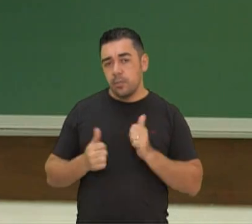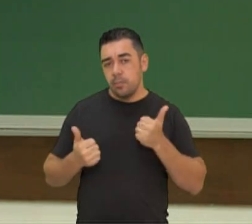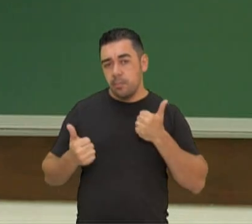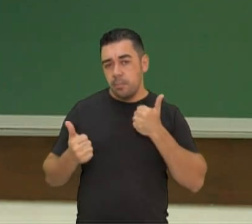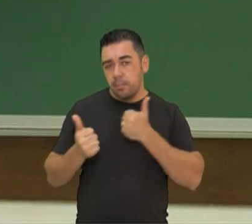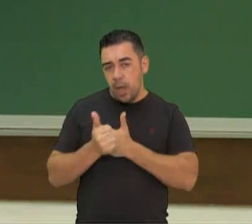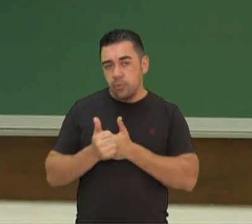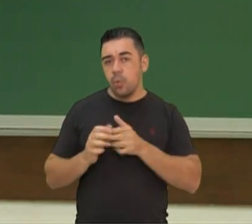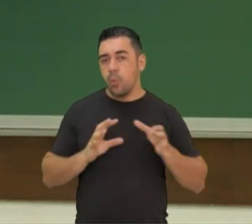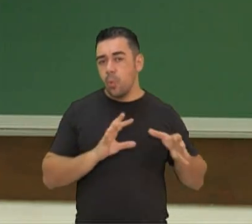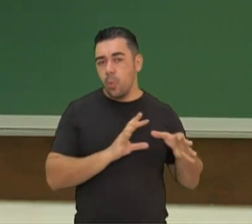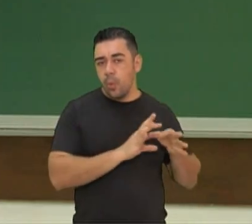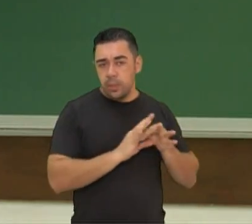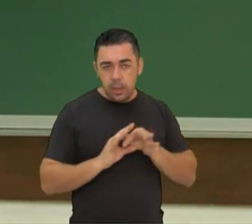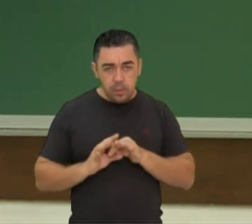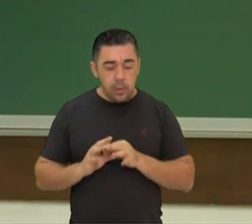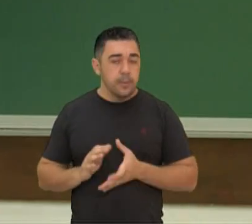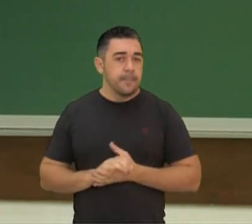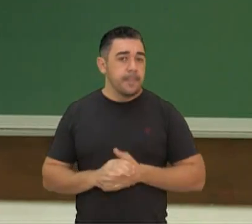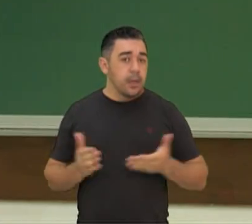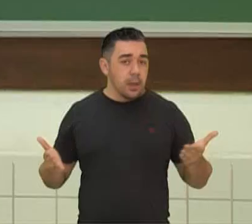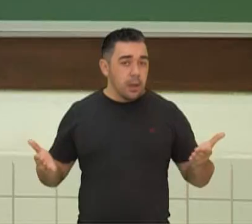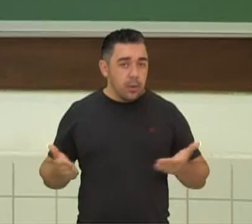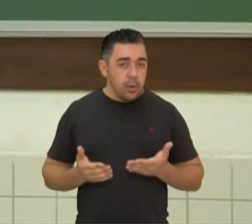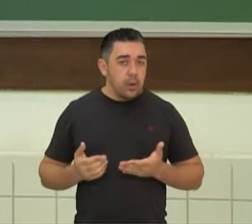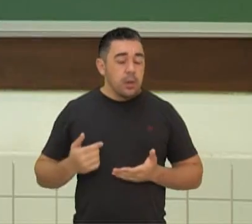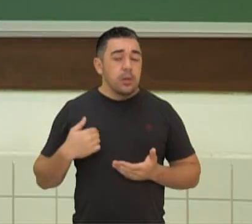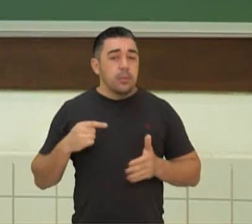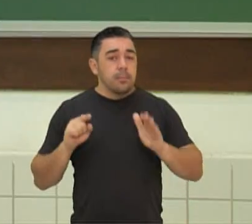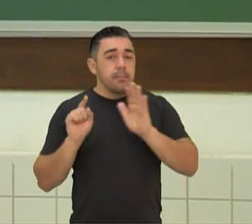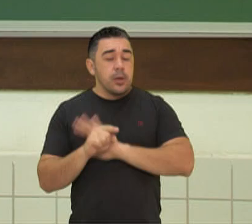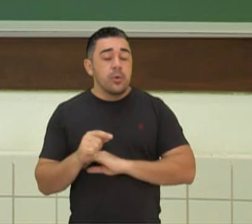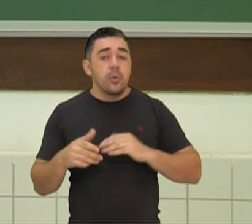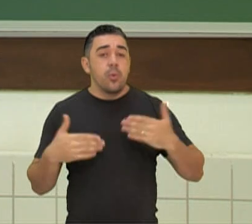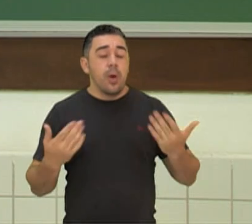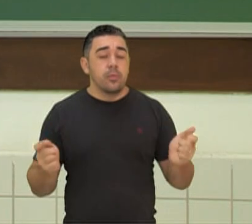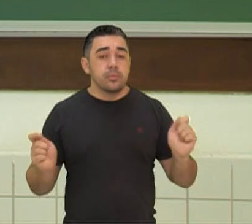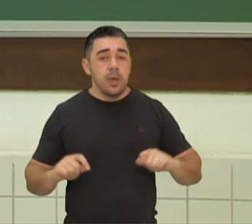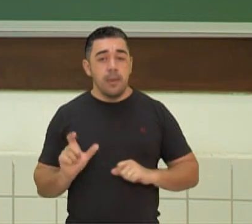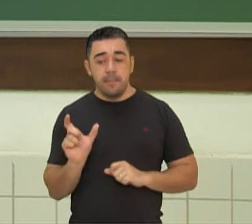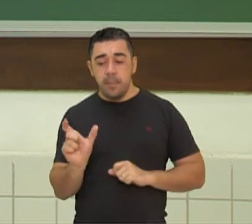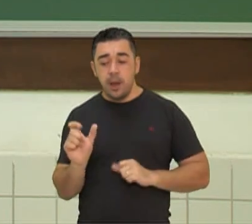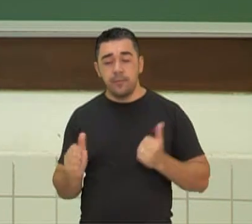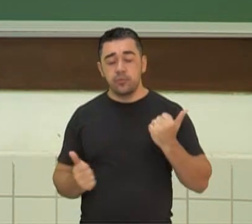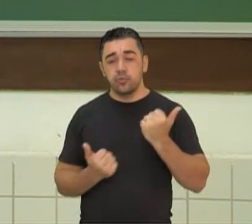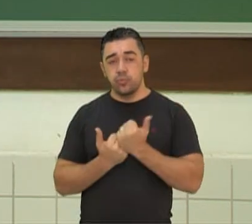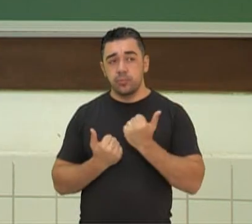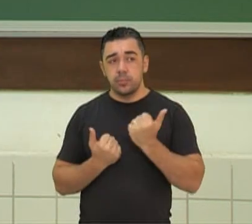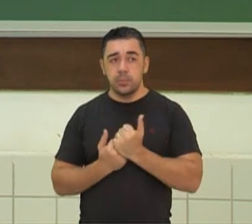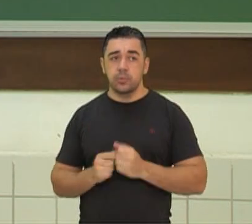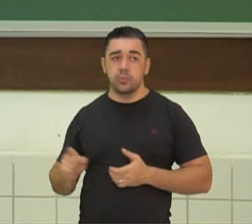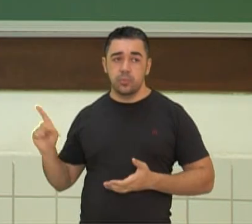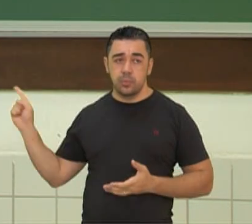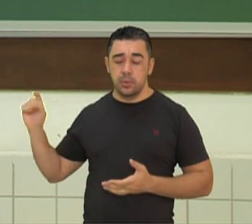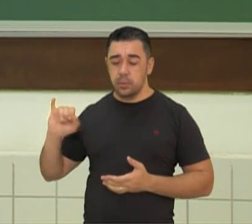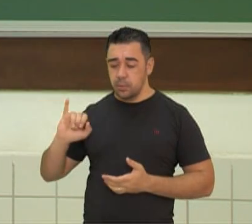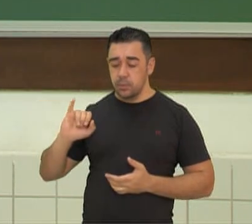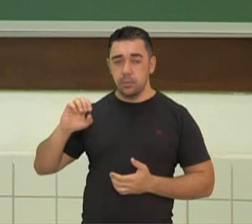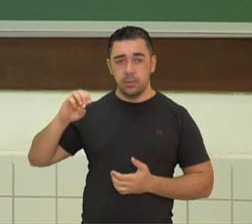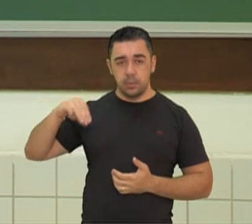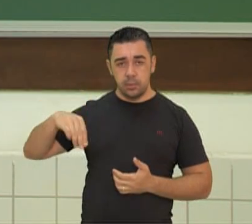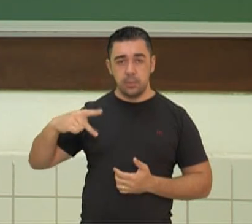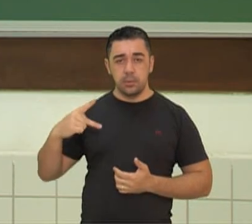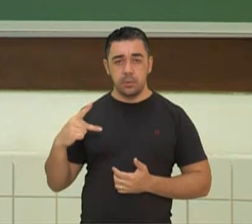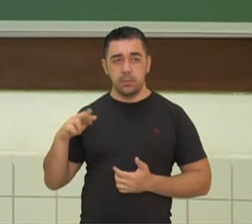contexto? Então, o questionamento agora é qual nós poderíamos substituir para que não mudasse